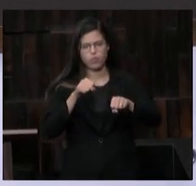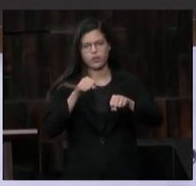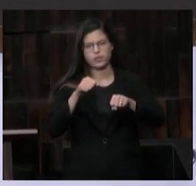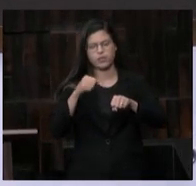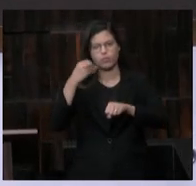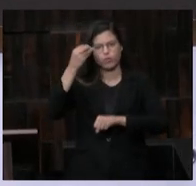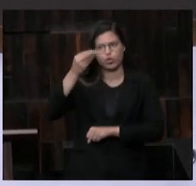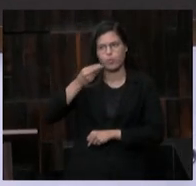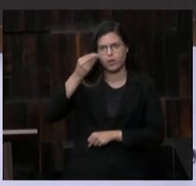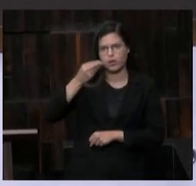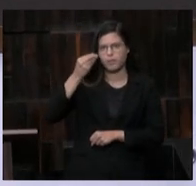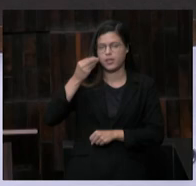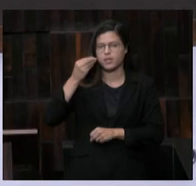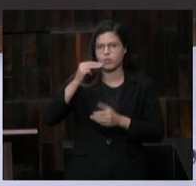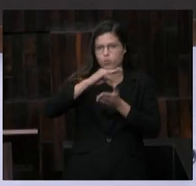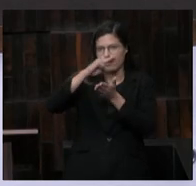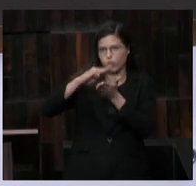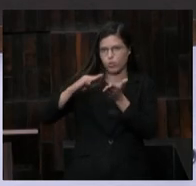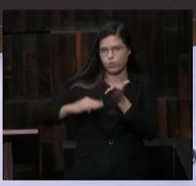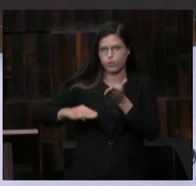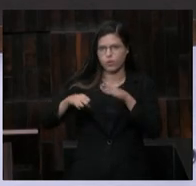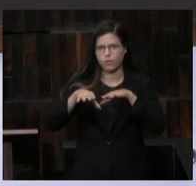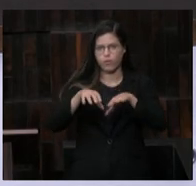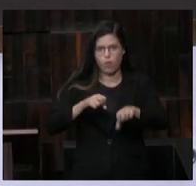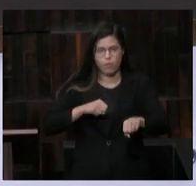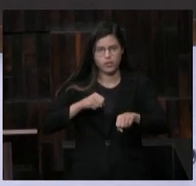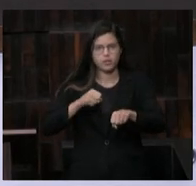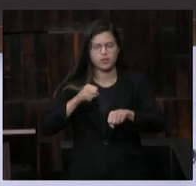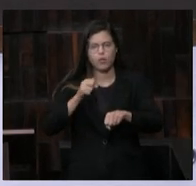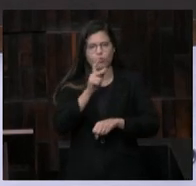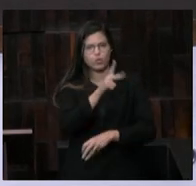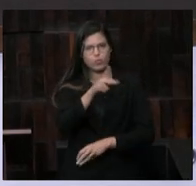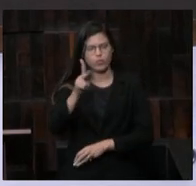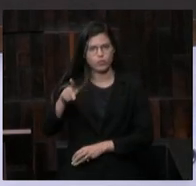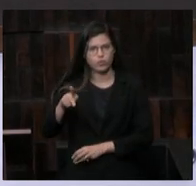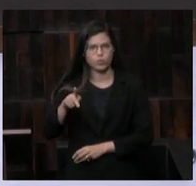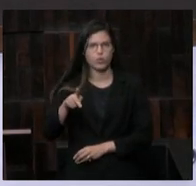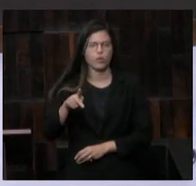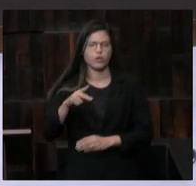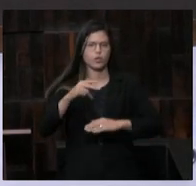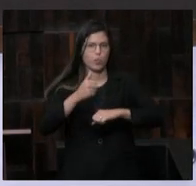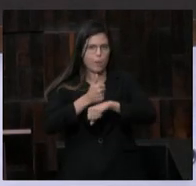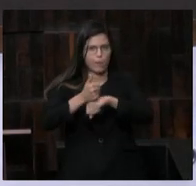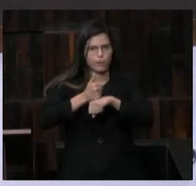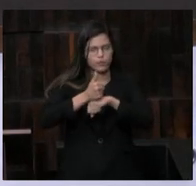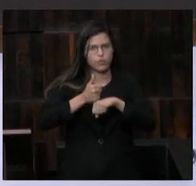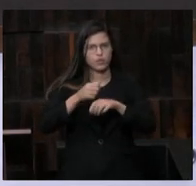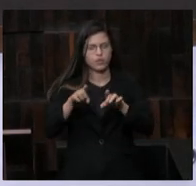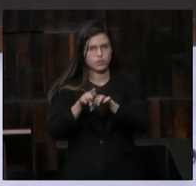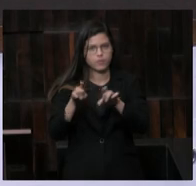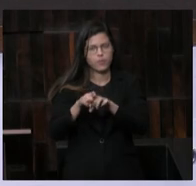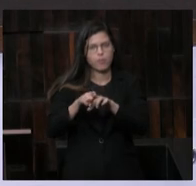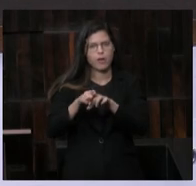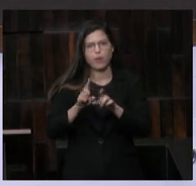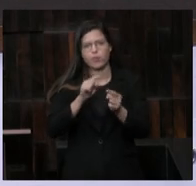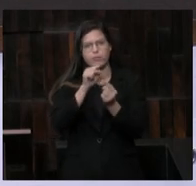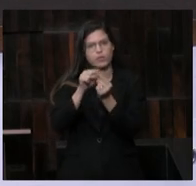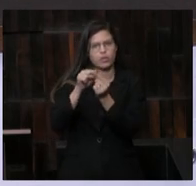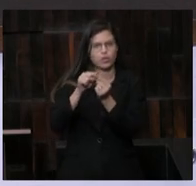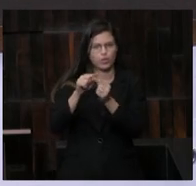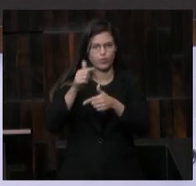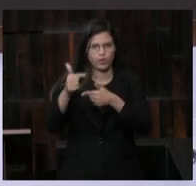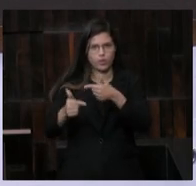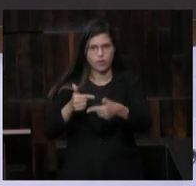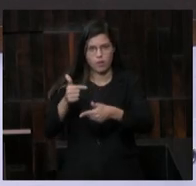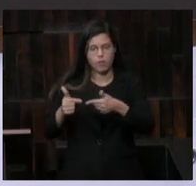de metodologias, de formação de educadores, de formações de profissionais, justamente para trabalhar com o público